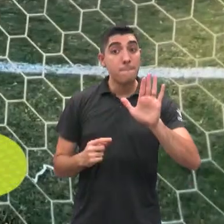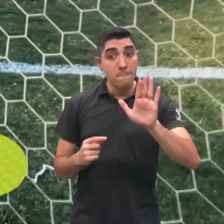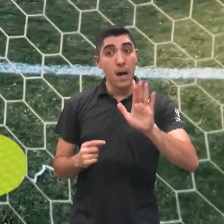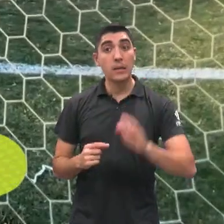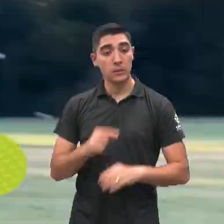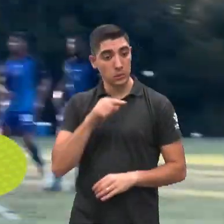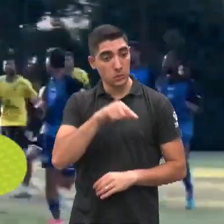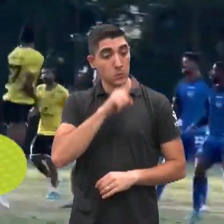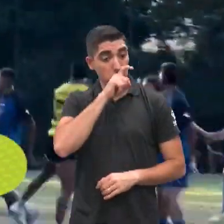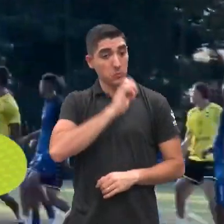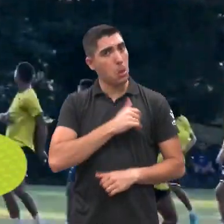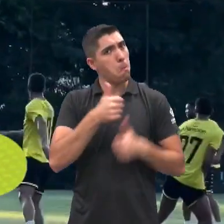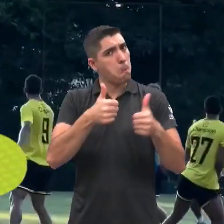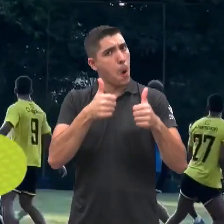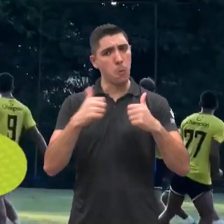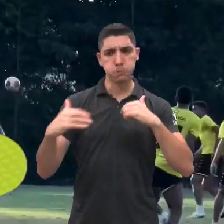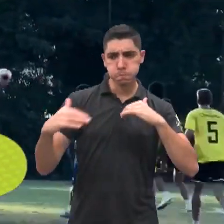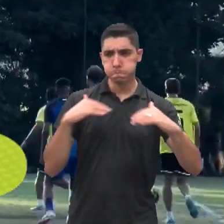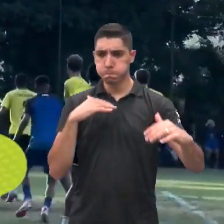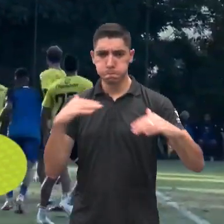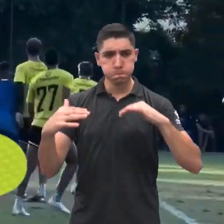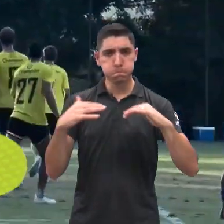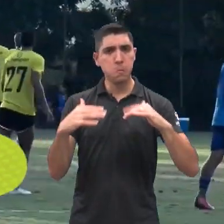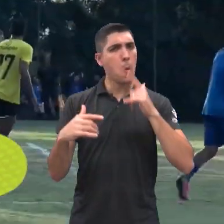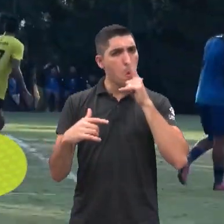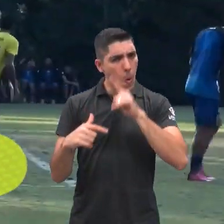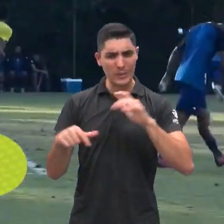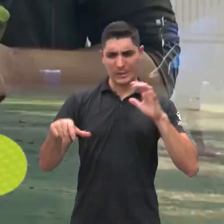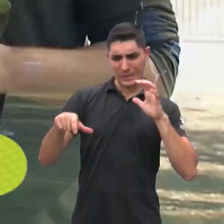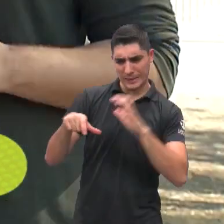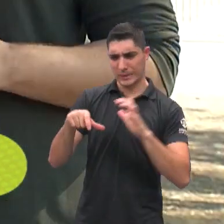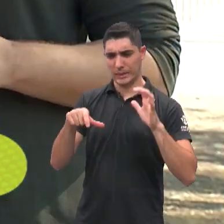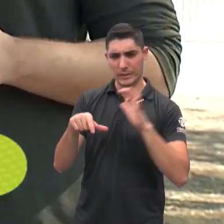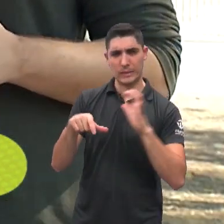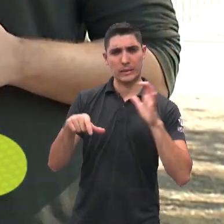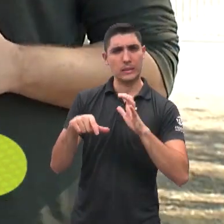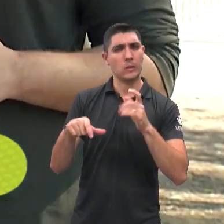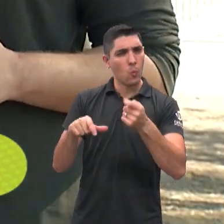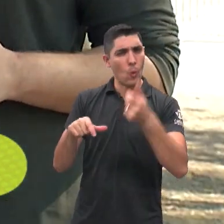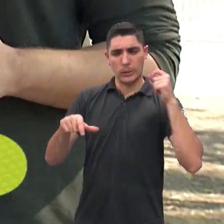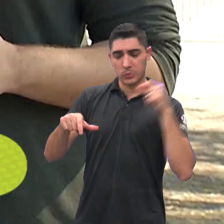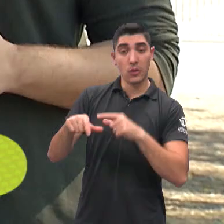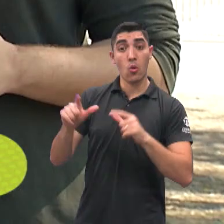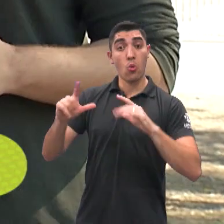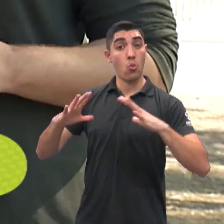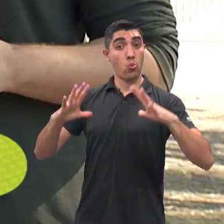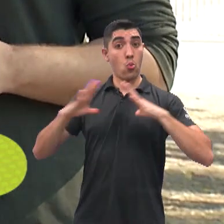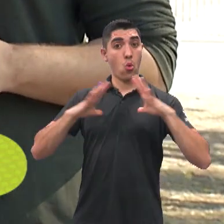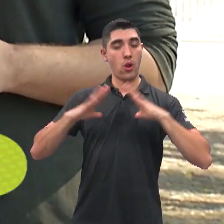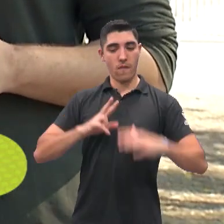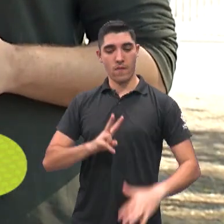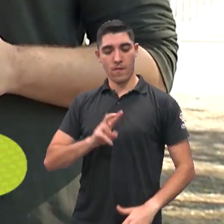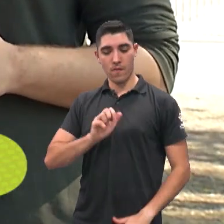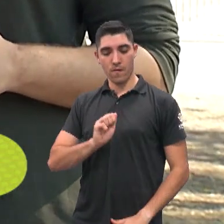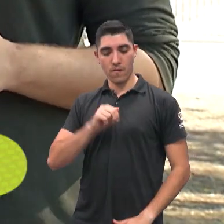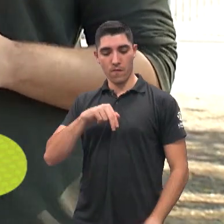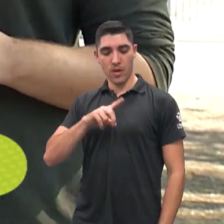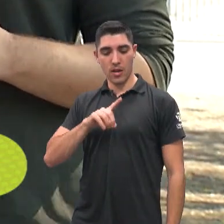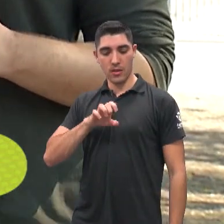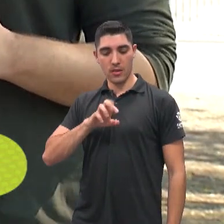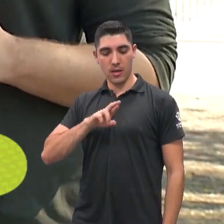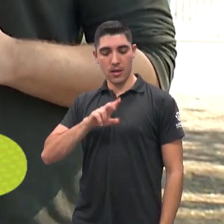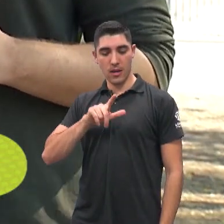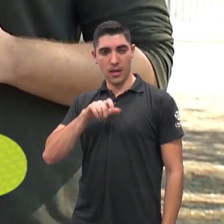bom jogo e chegado com boas chances ao gol defendido pelo goleiro Vanderlei, que hoje defende as cores do São Bernardo,